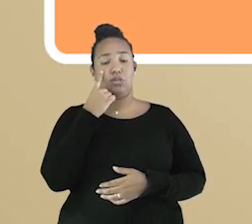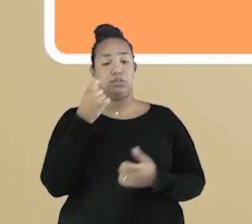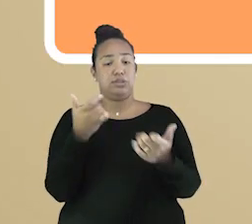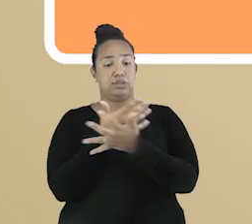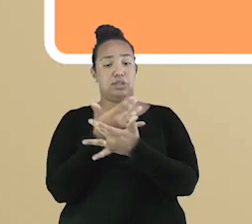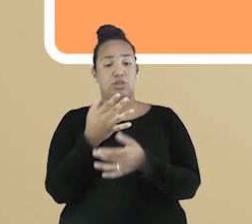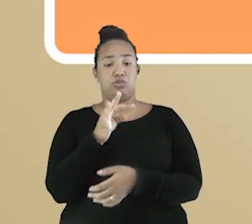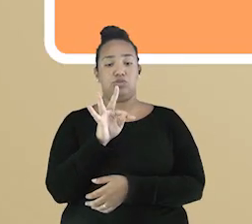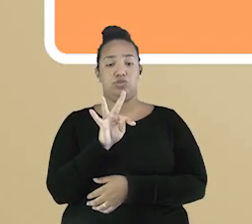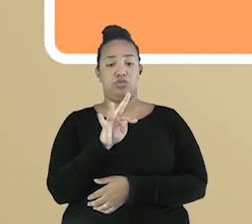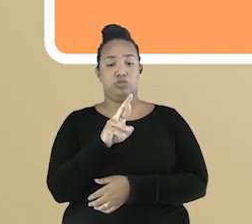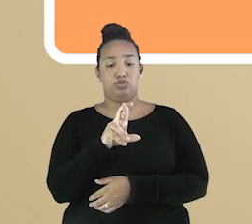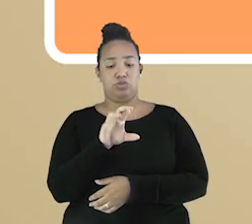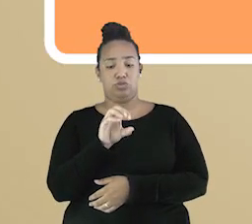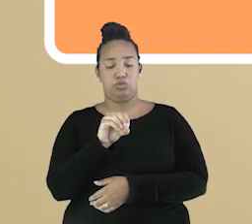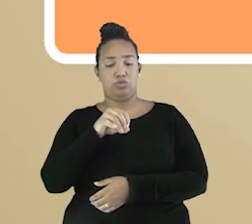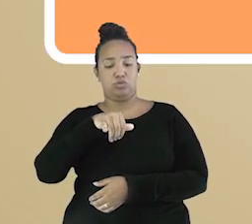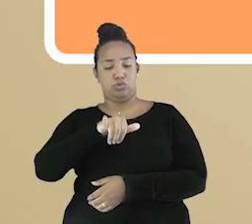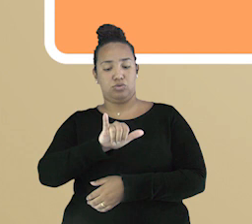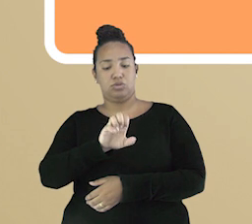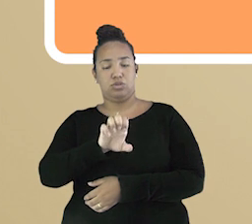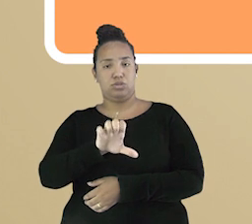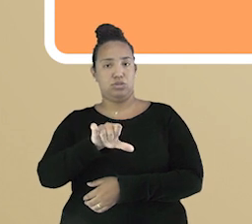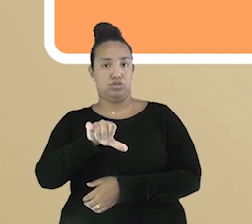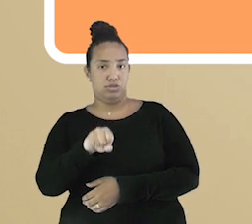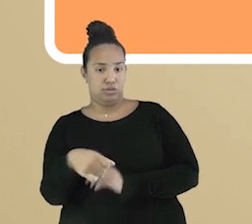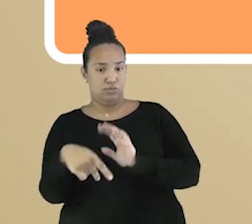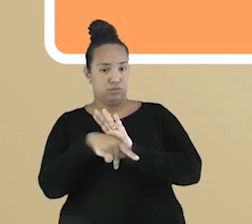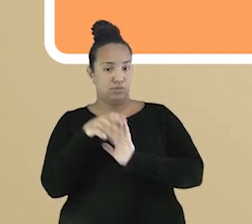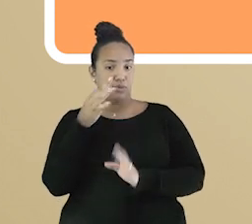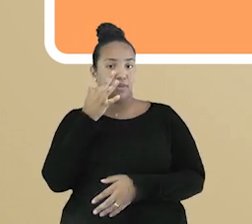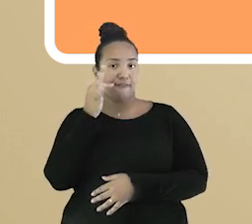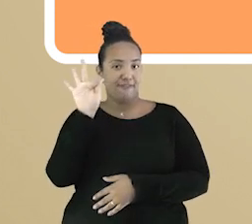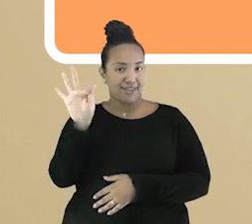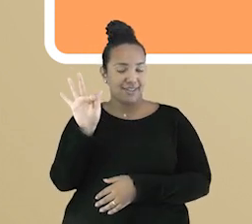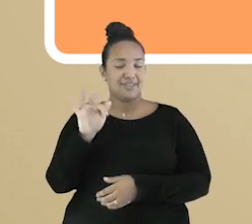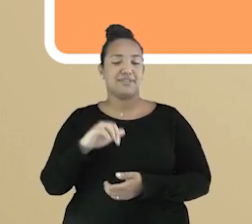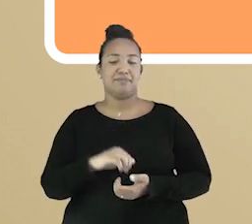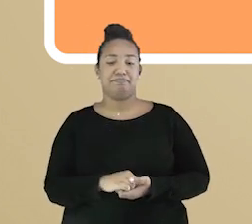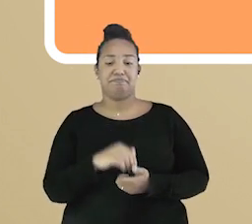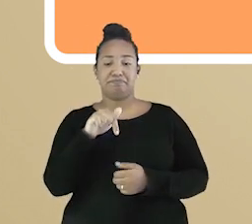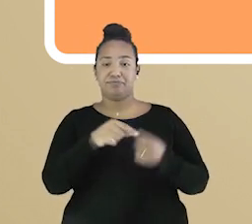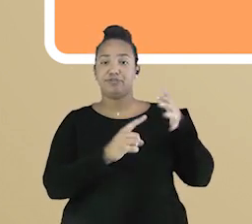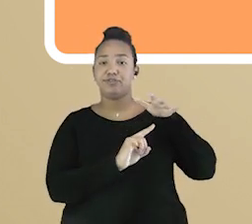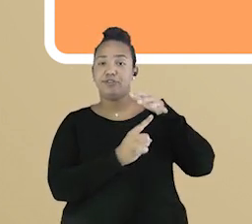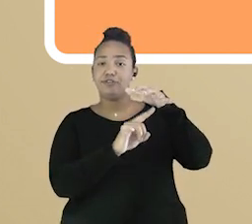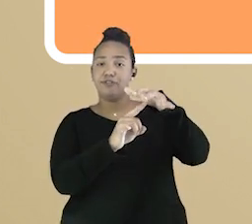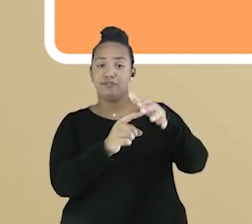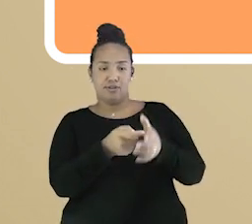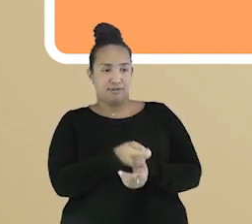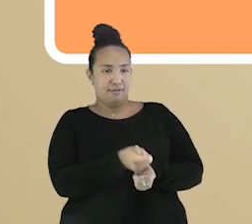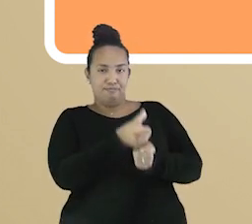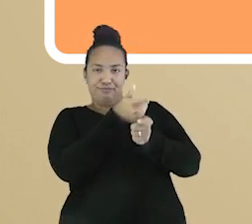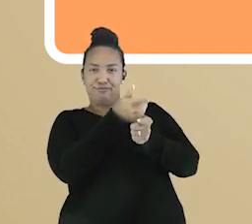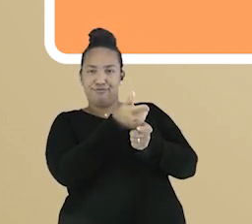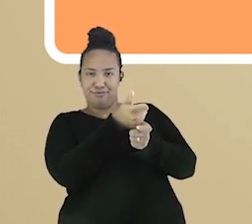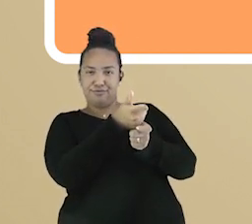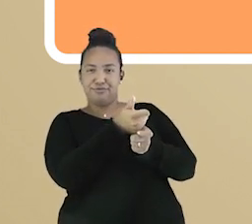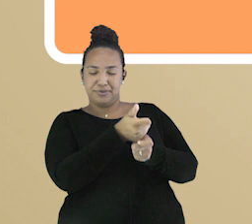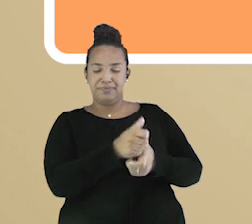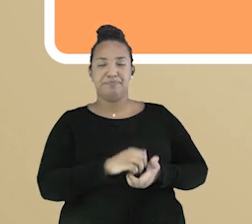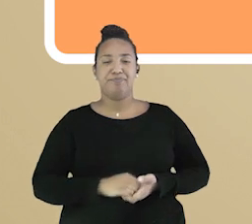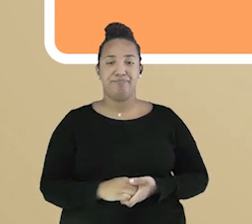de Troyes, que fica na França, que abrigava a Feira de Champagne, uma das maiores feiras importantes do período aí